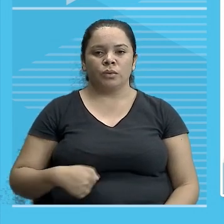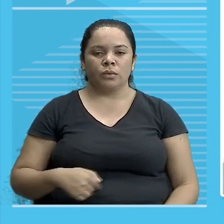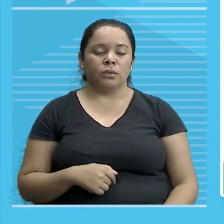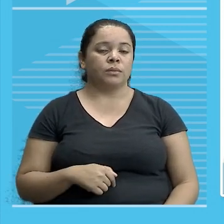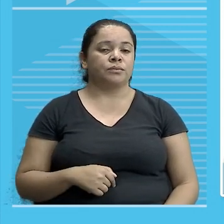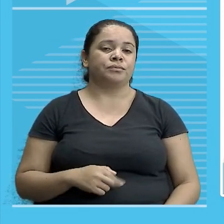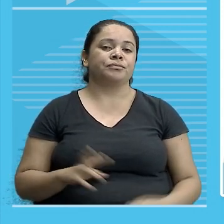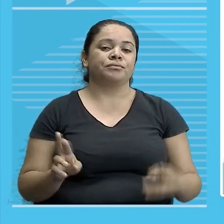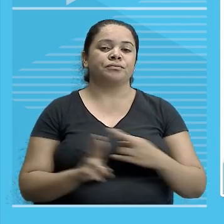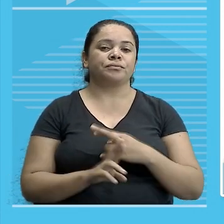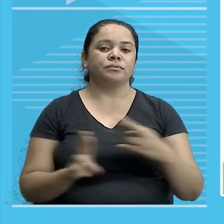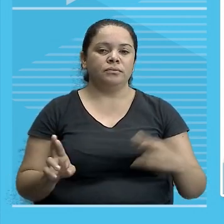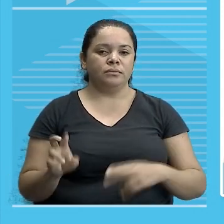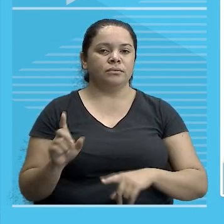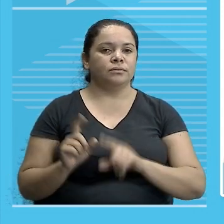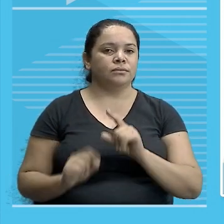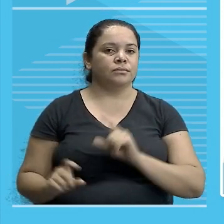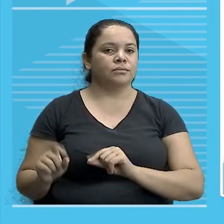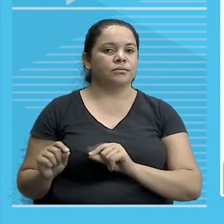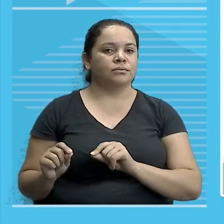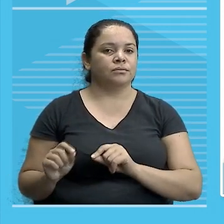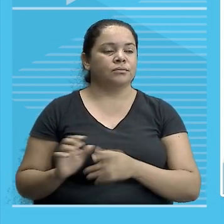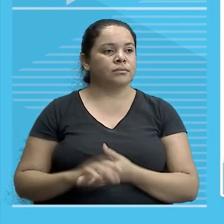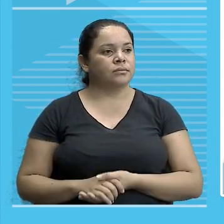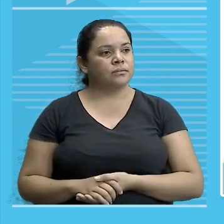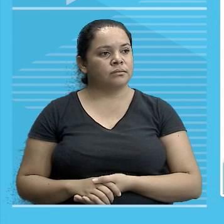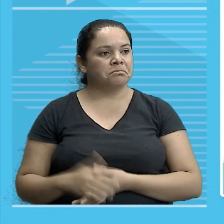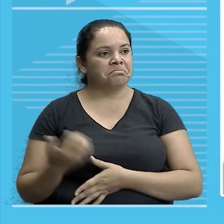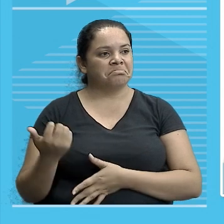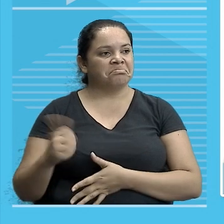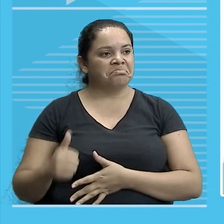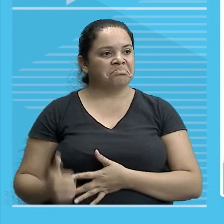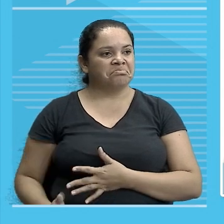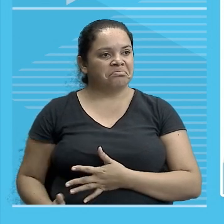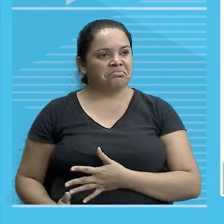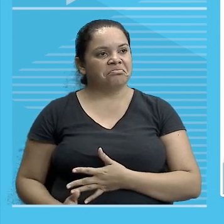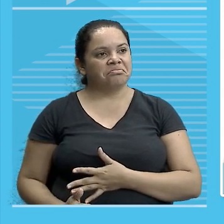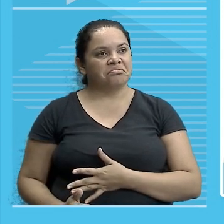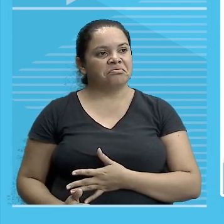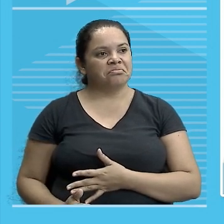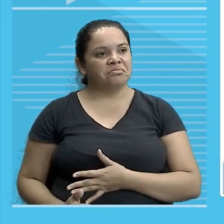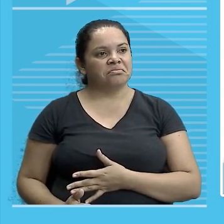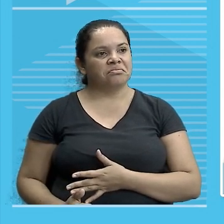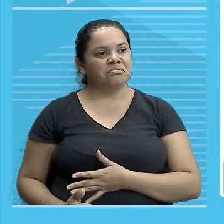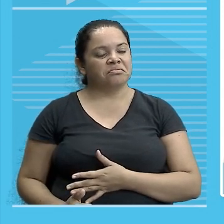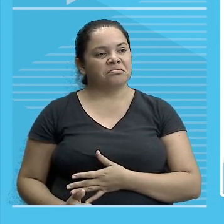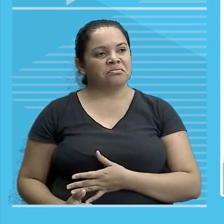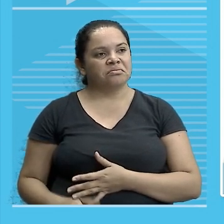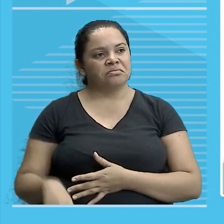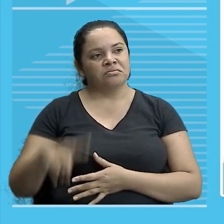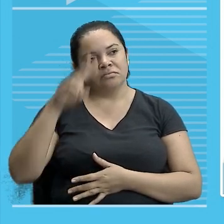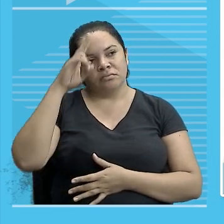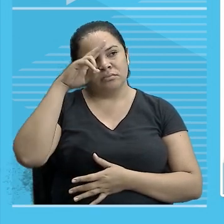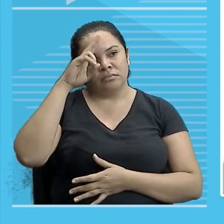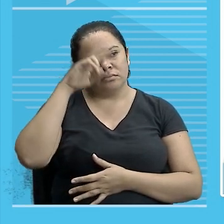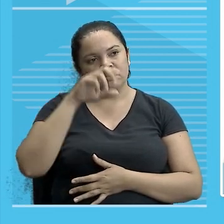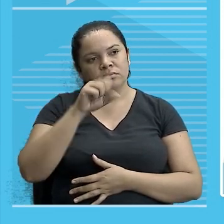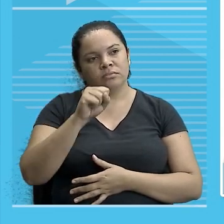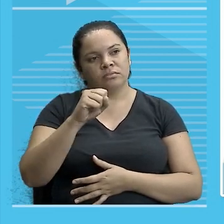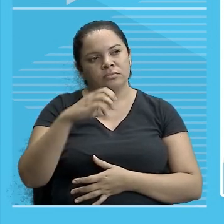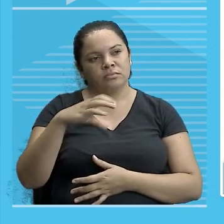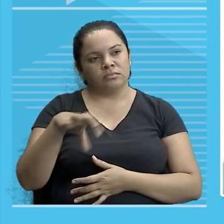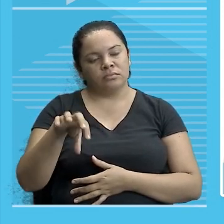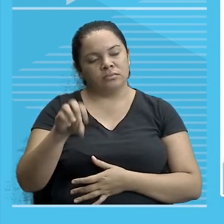está relacionado com, lembra, o seco, né, porque está lá o apêndice secal, que é aquele que inflama, a gente já